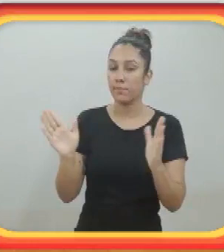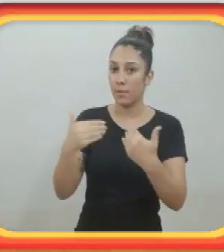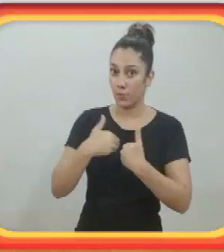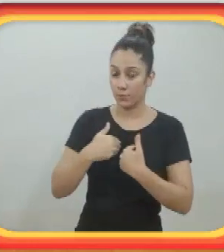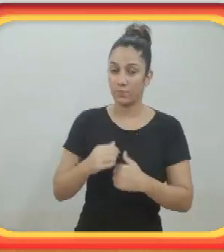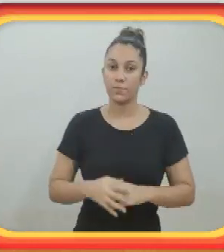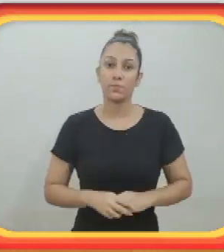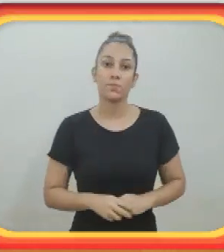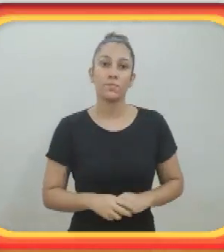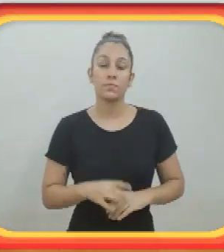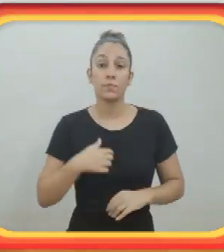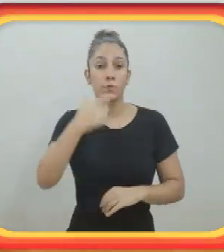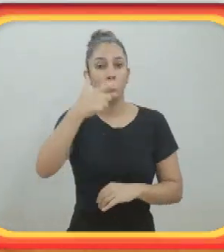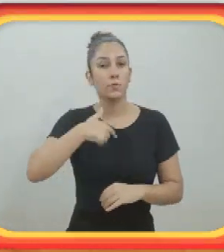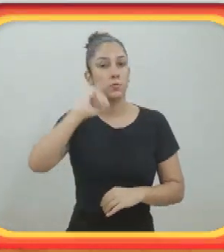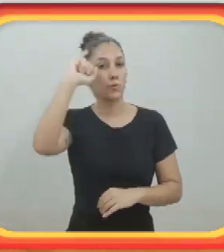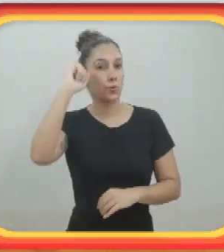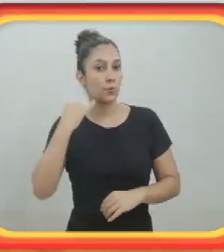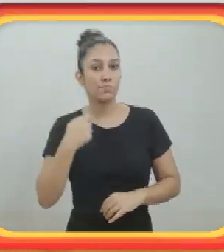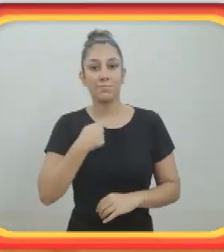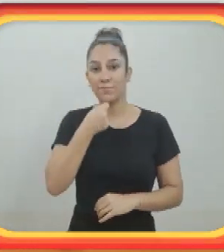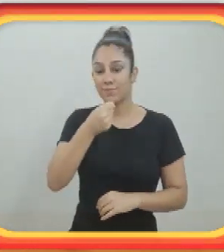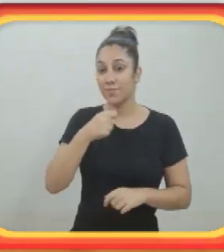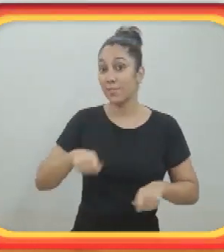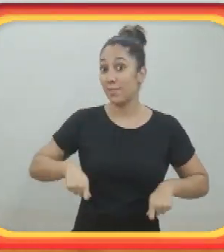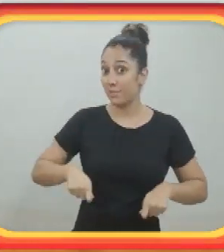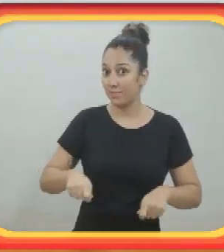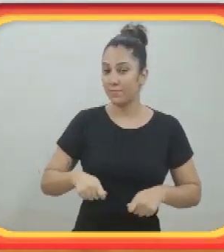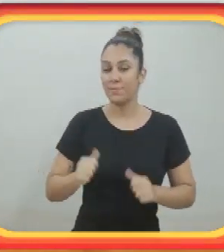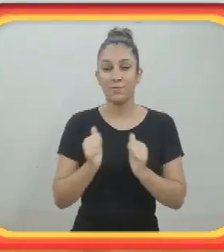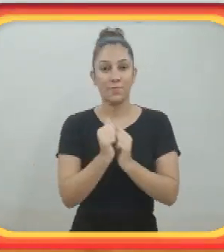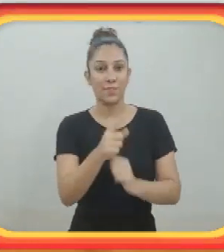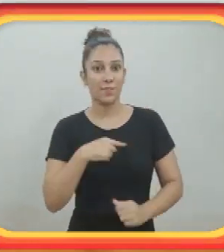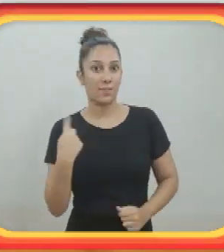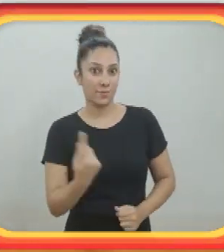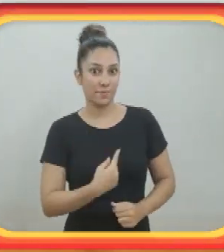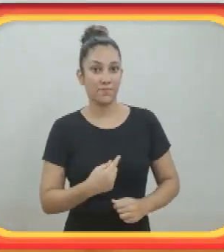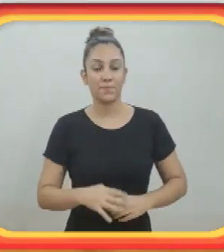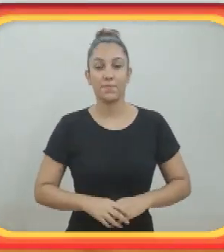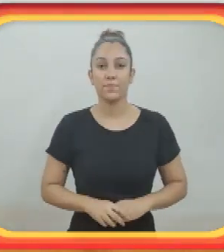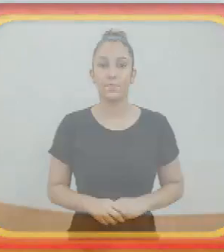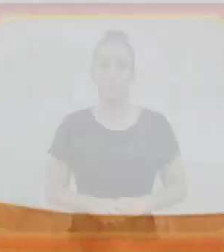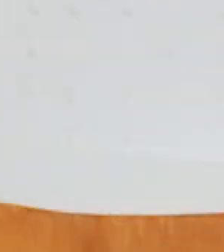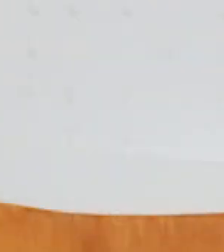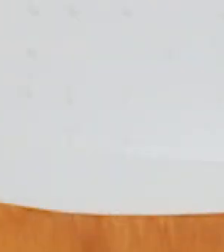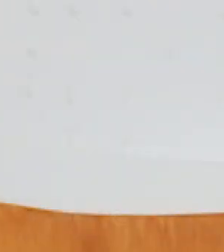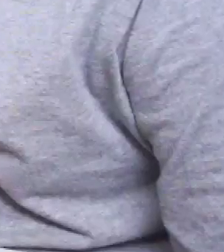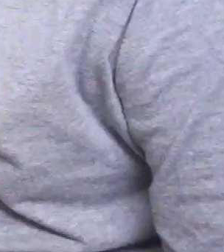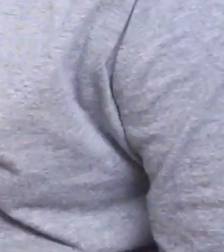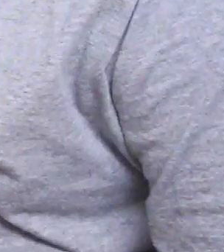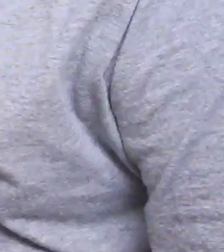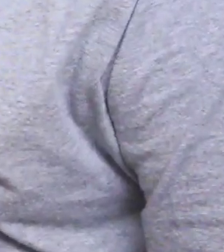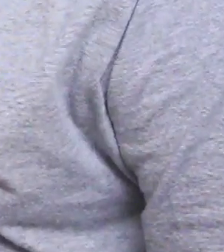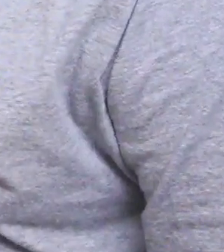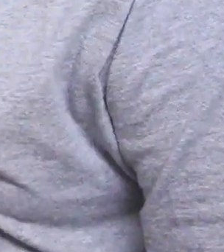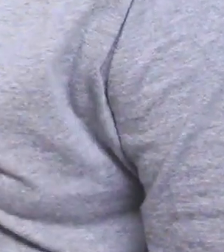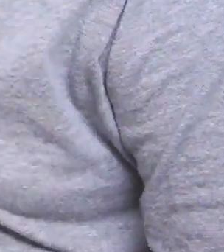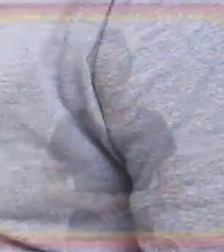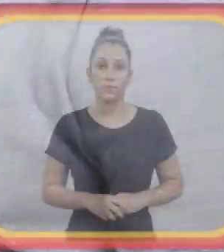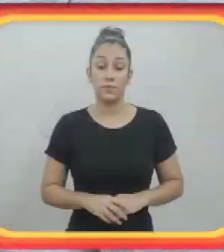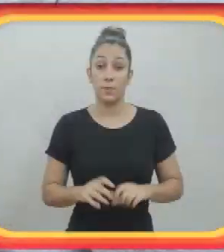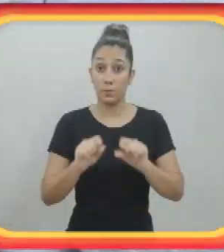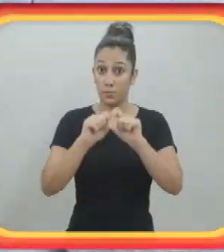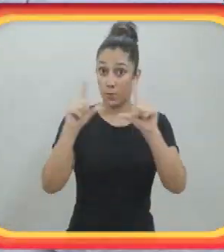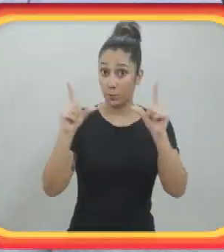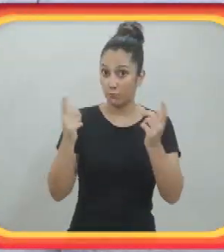do espectro do autismo. Eu sou Juliana Oliveira, apresentadora e cadeirante. Fique com a gente.